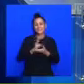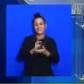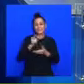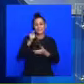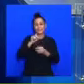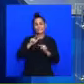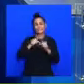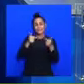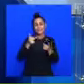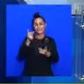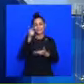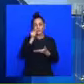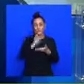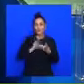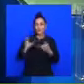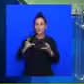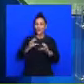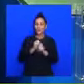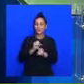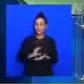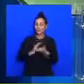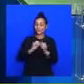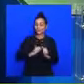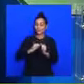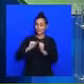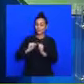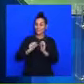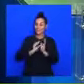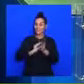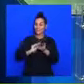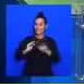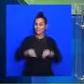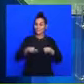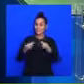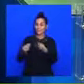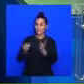tem chances. O prêmio está acumulado, pode sair para você hoje, hein?